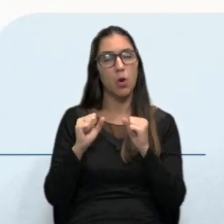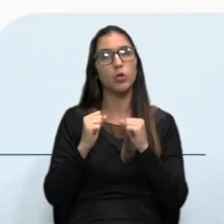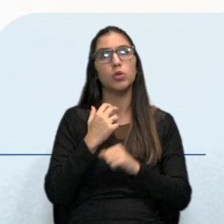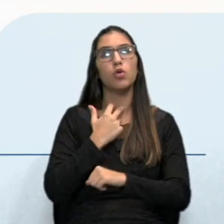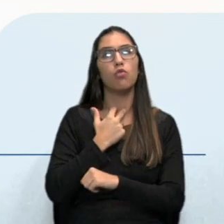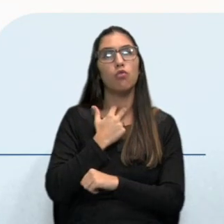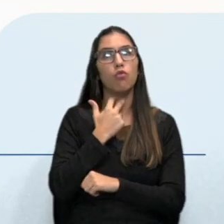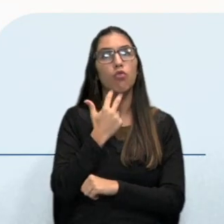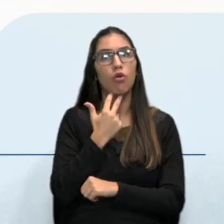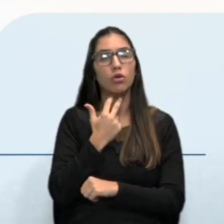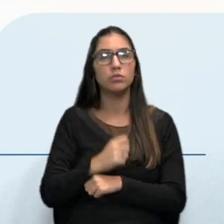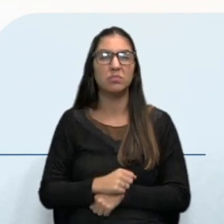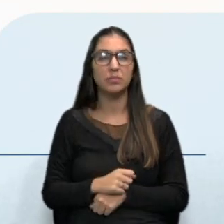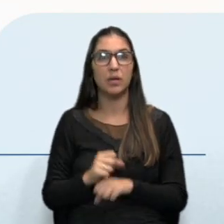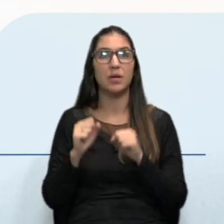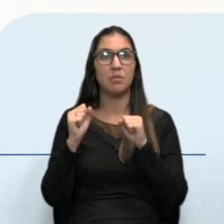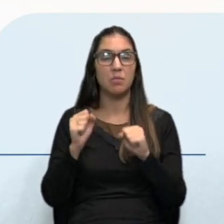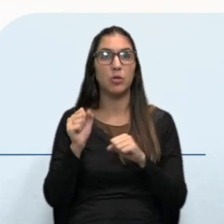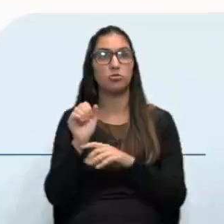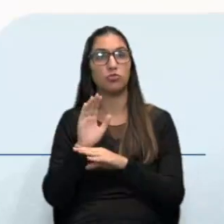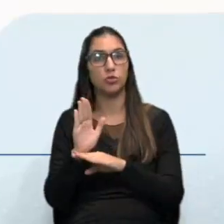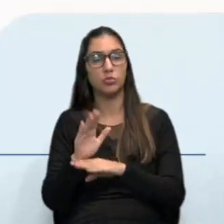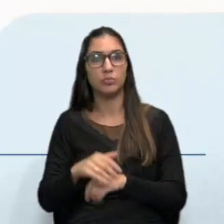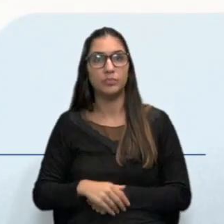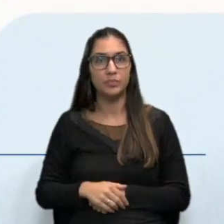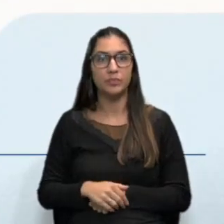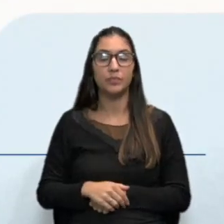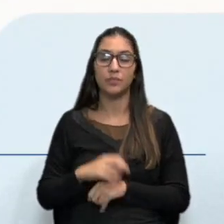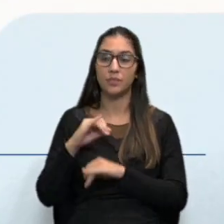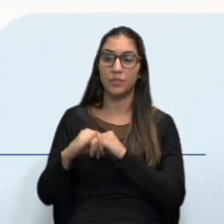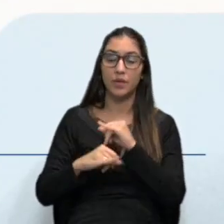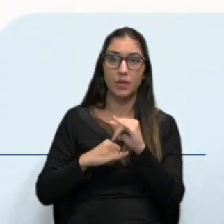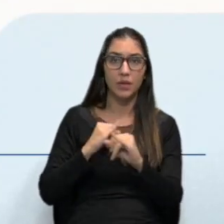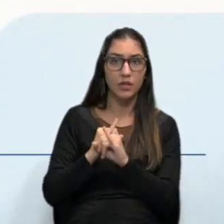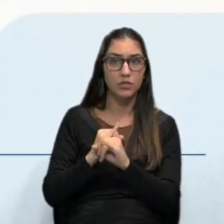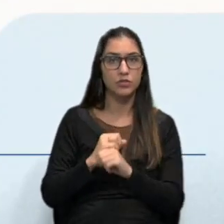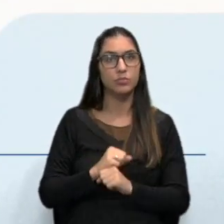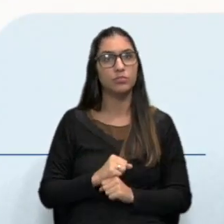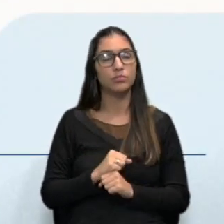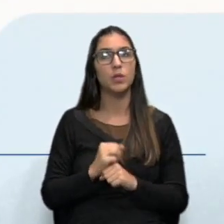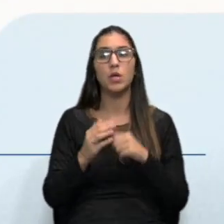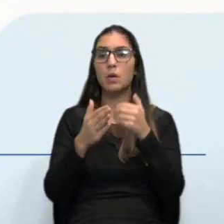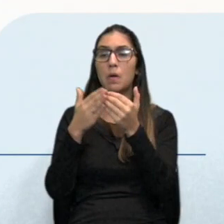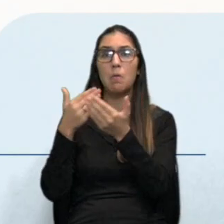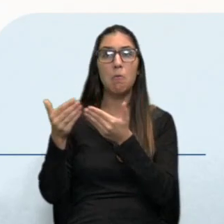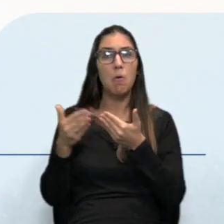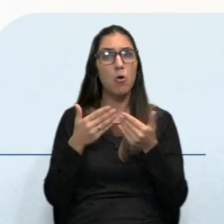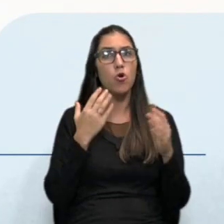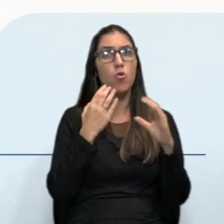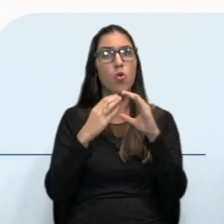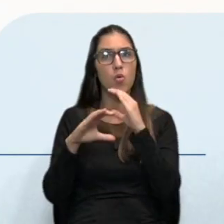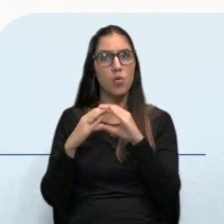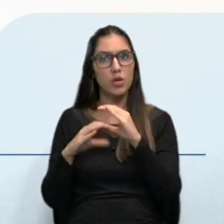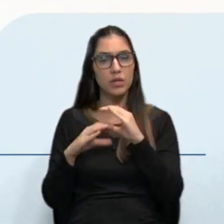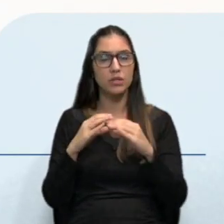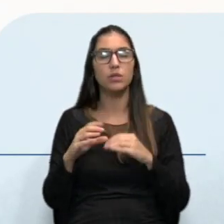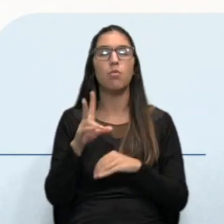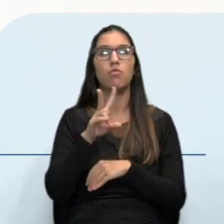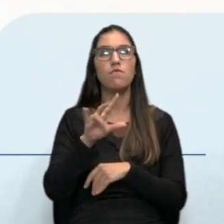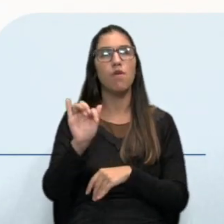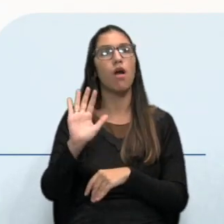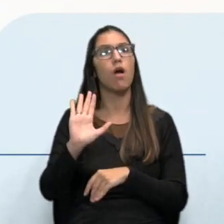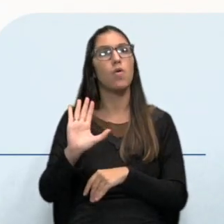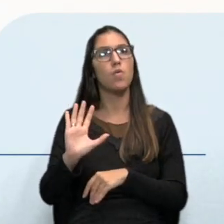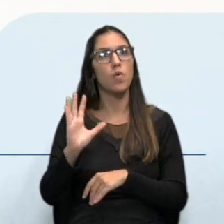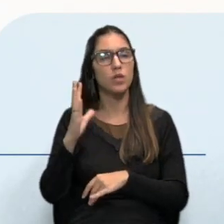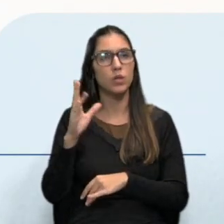voz, pode ser vídeo, pode ser internet. Então, qualquer que seja essa comunicação, vai